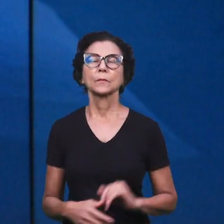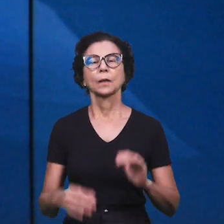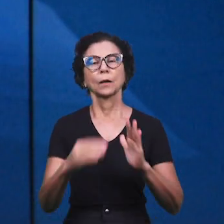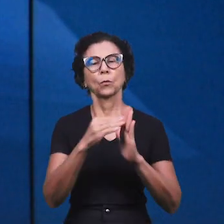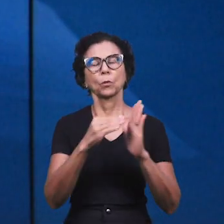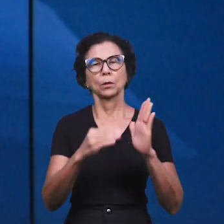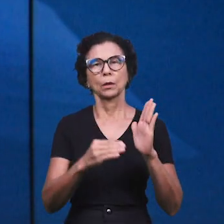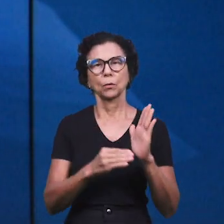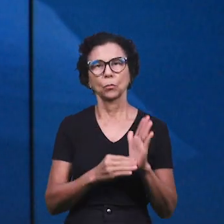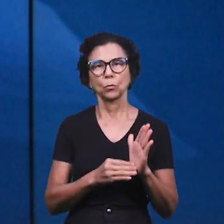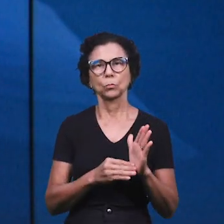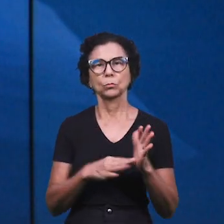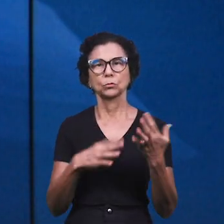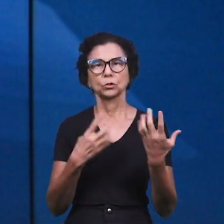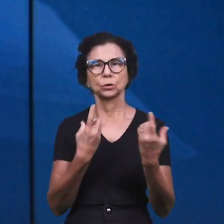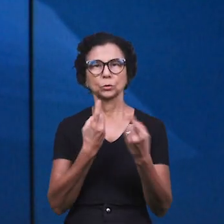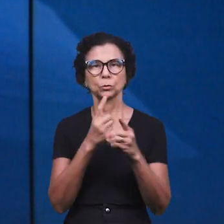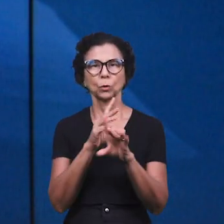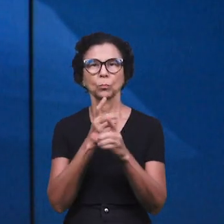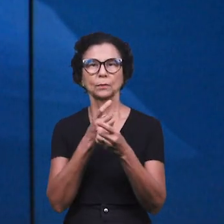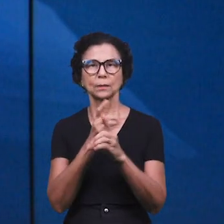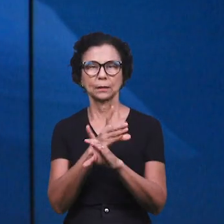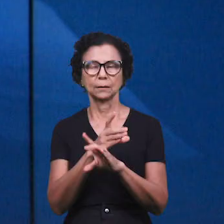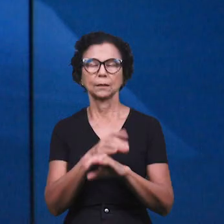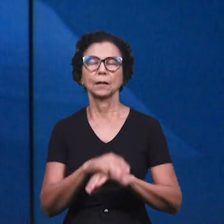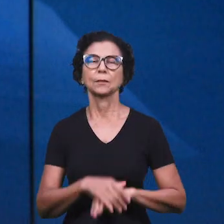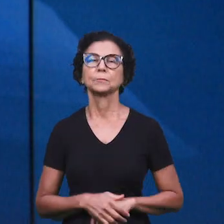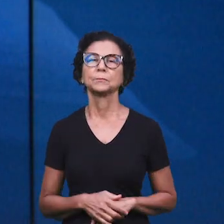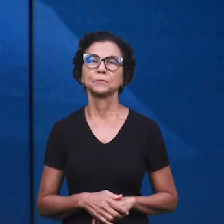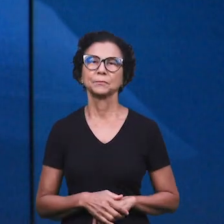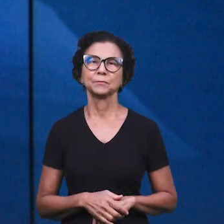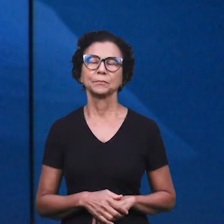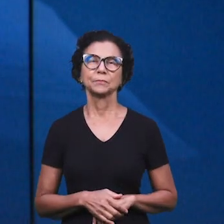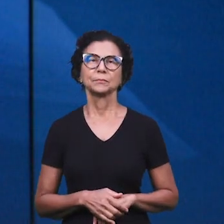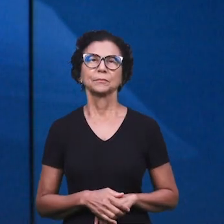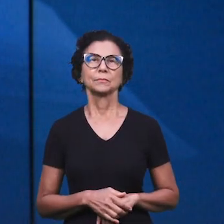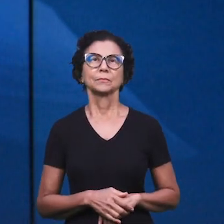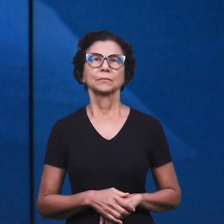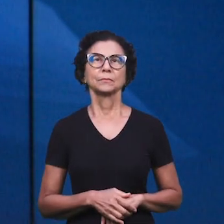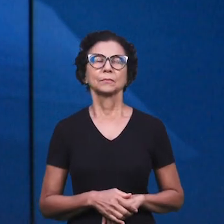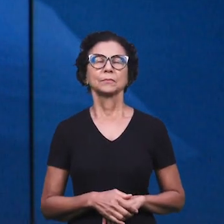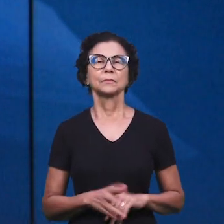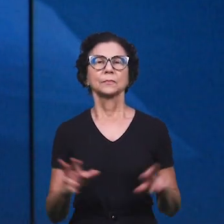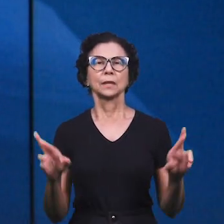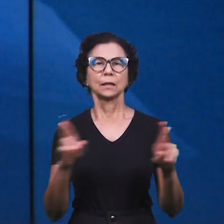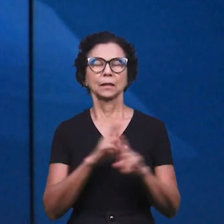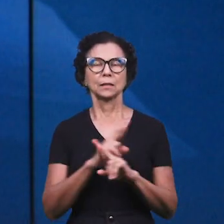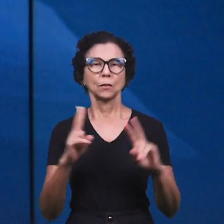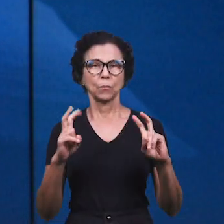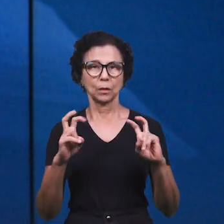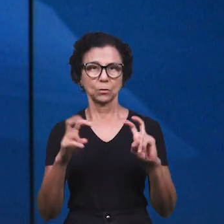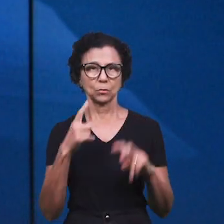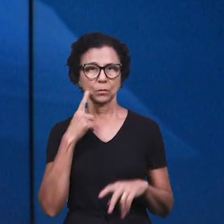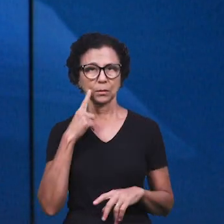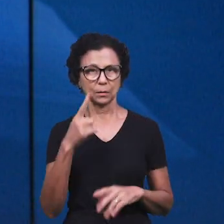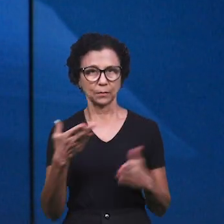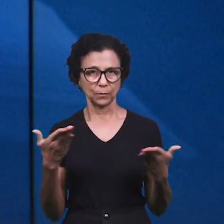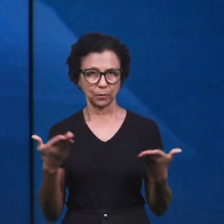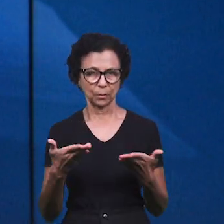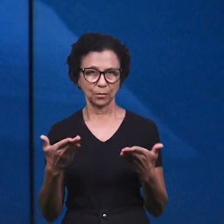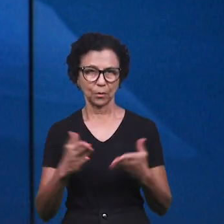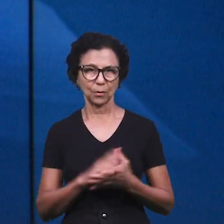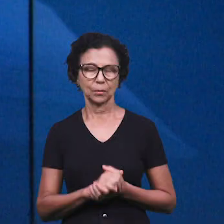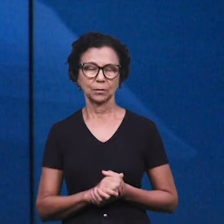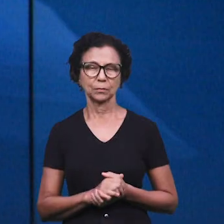conteúdo doutrinário, ou seja, o ensino doutrinário que vai ser apresentado hoje sobre este assunto, e é um ensino que será de grande